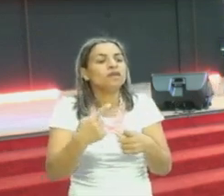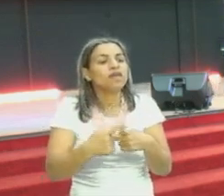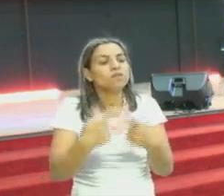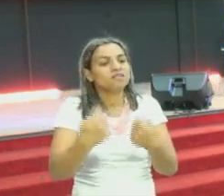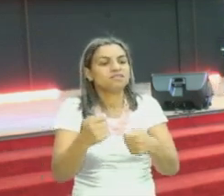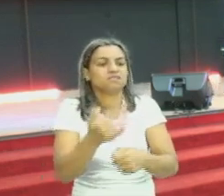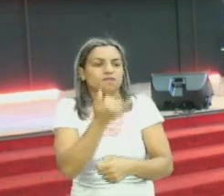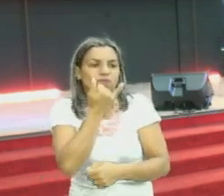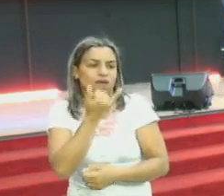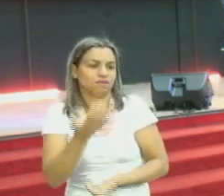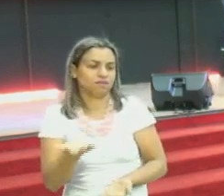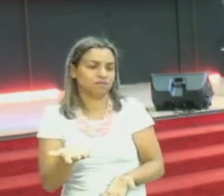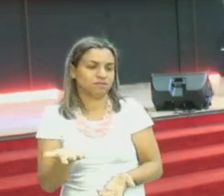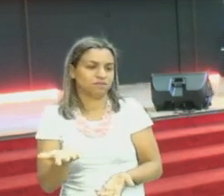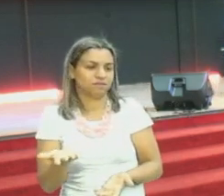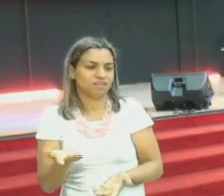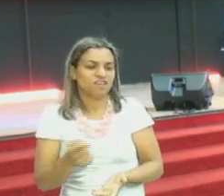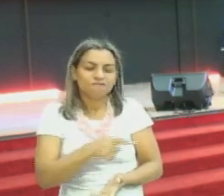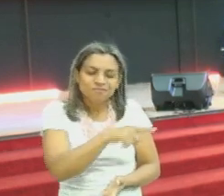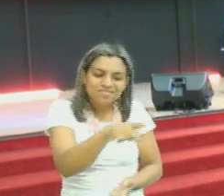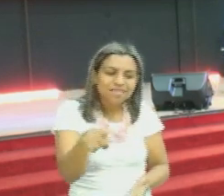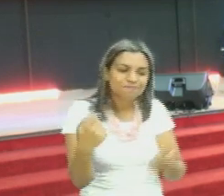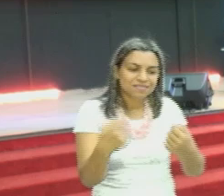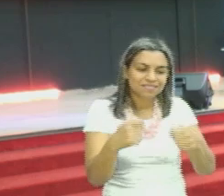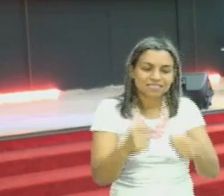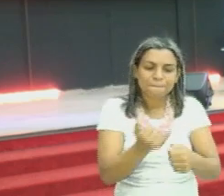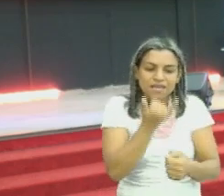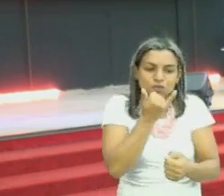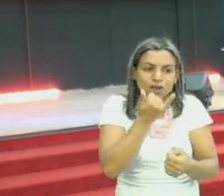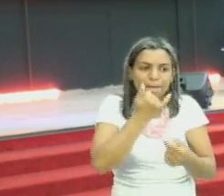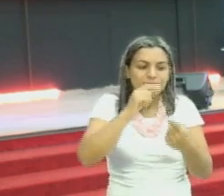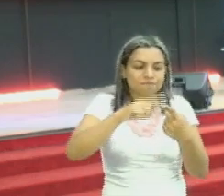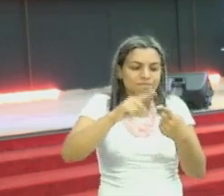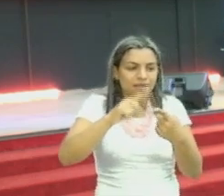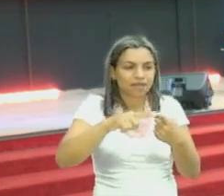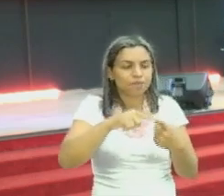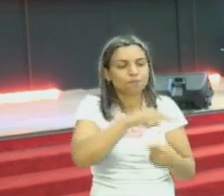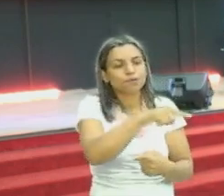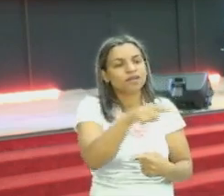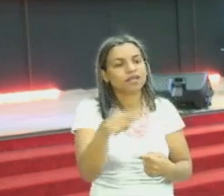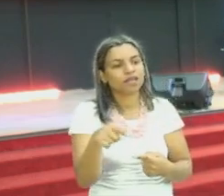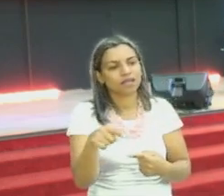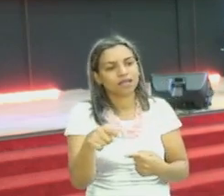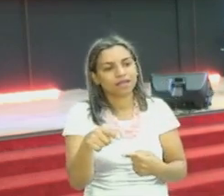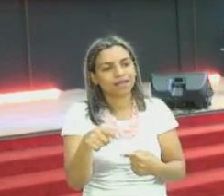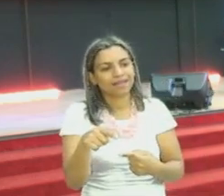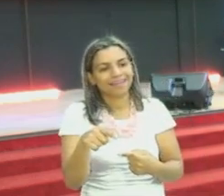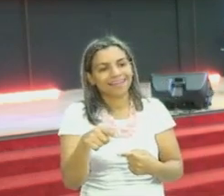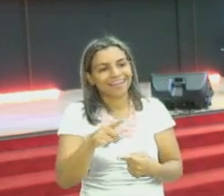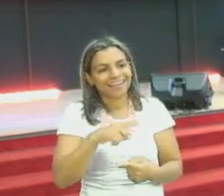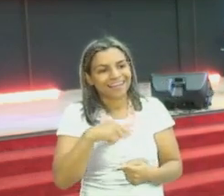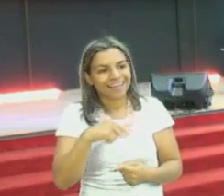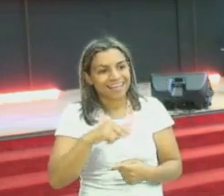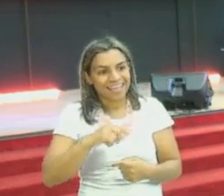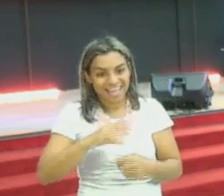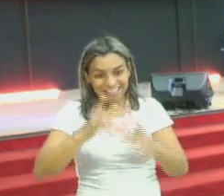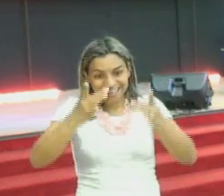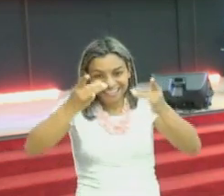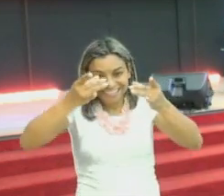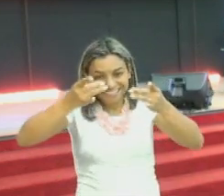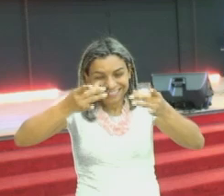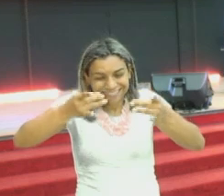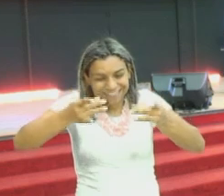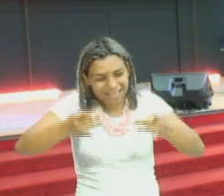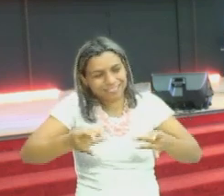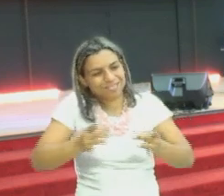perdoar? Você deve perdoar em primeiro lugar, porque faz parte da natureza do cristão